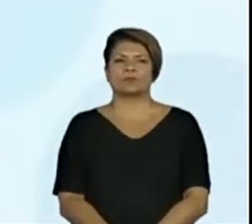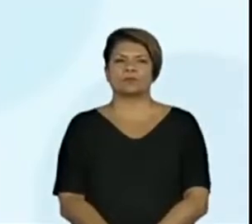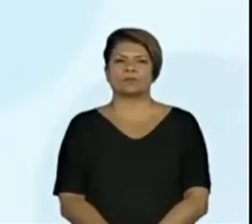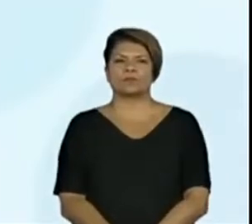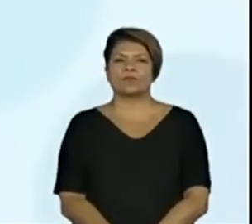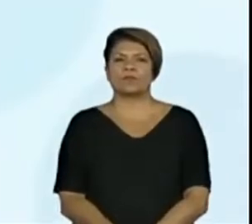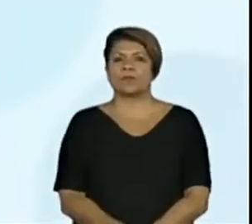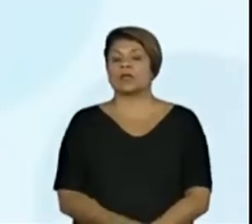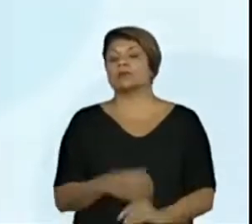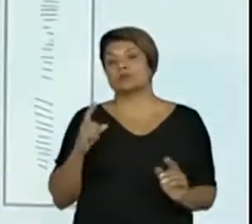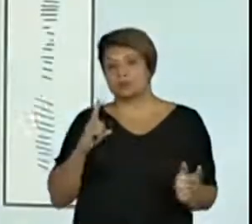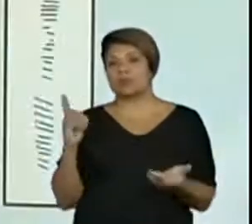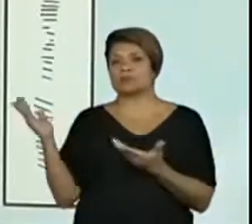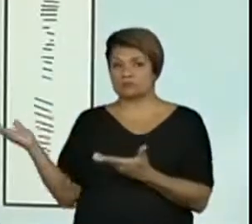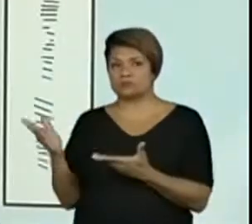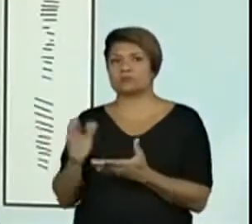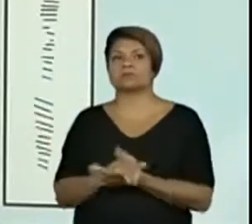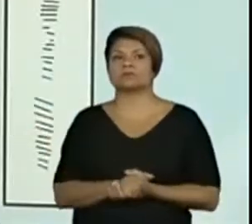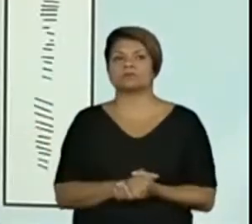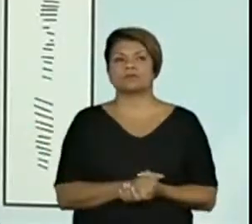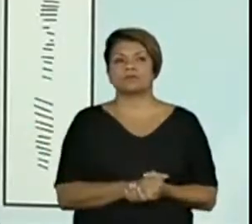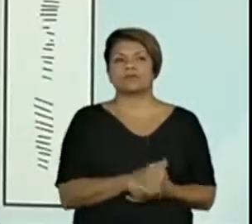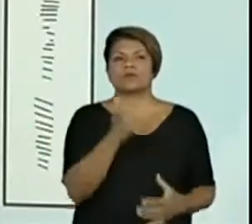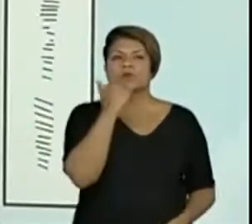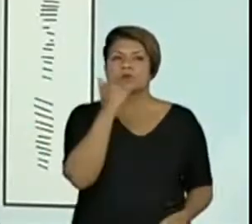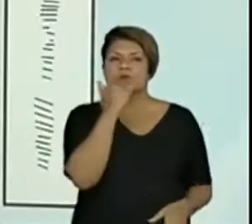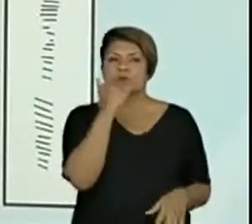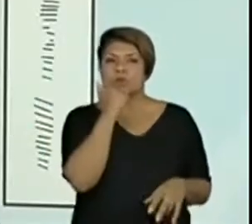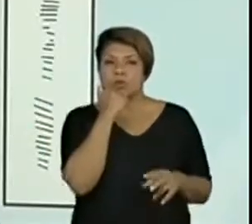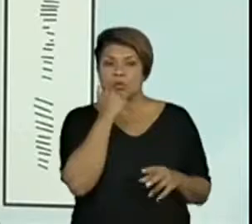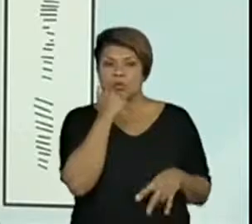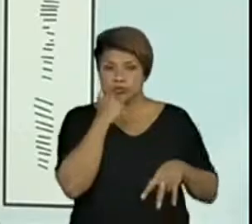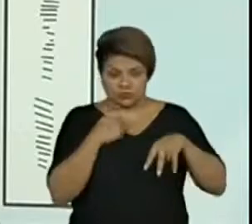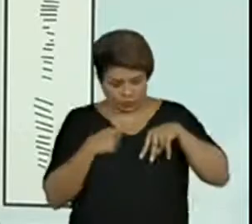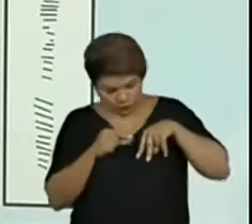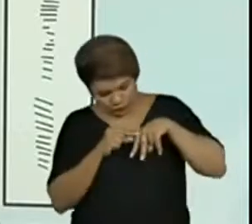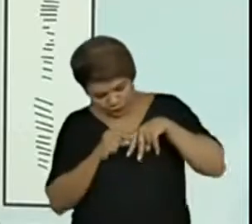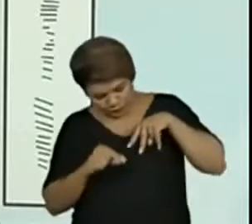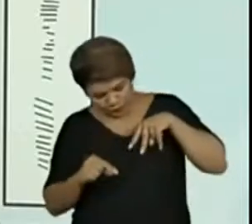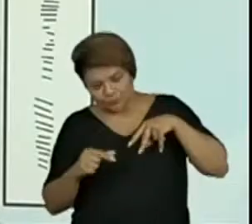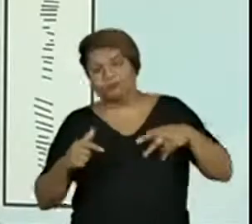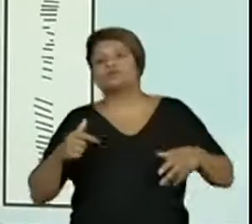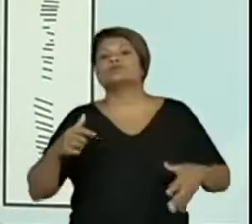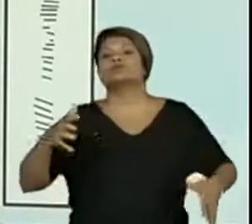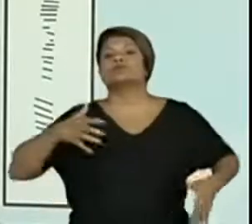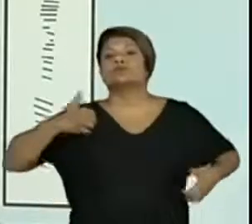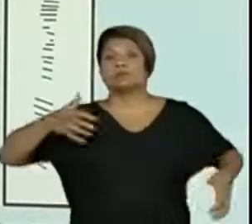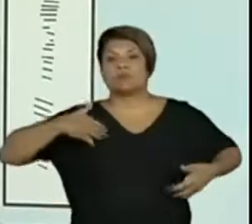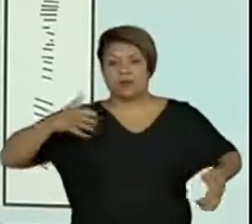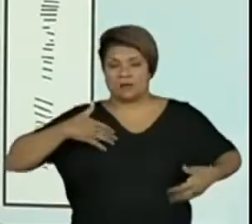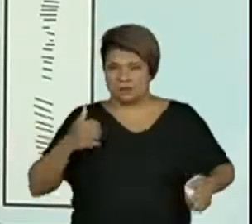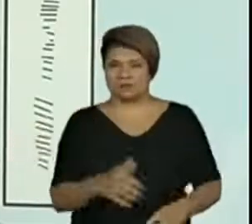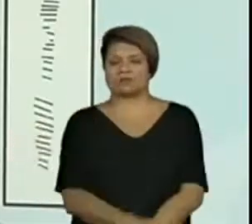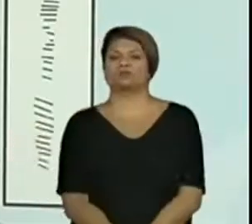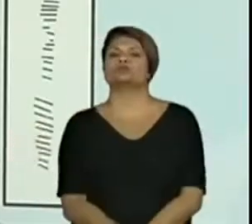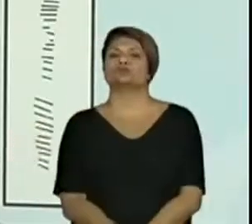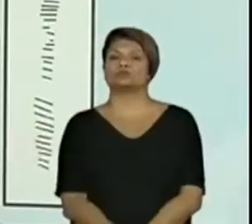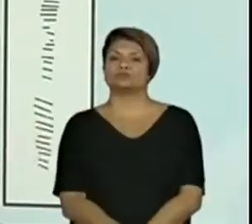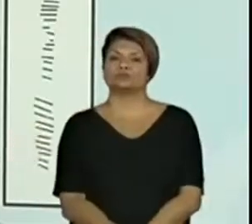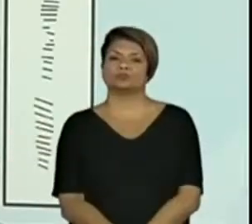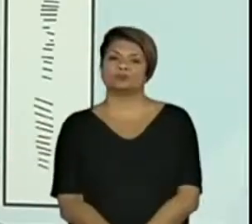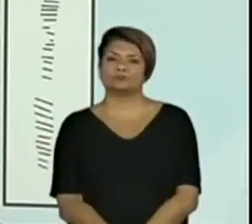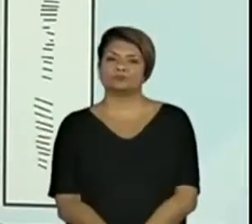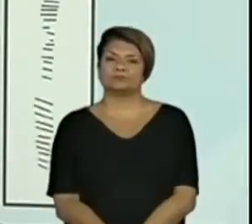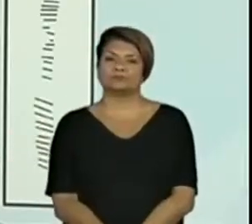Temos aí, é um osso longo da perna de um babuíno. Um babuíno é um grande macaco.